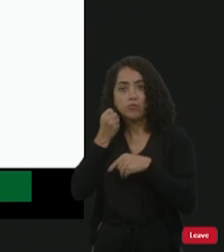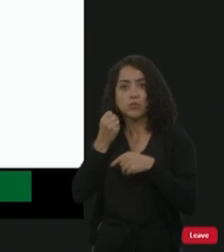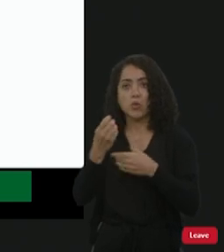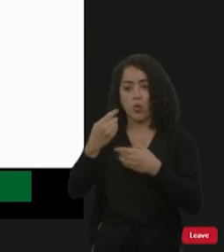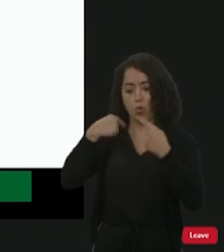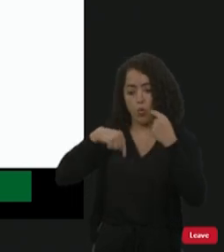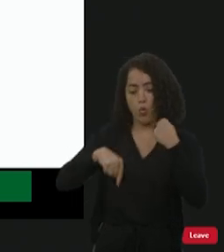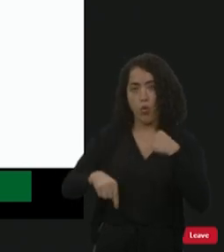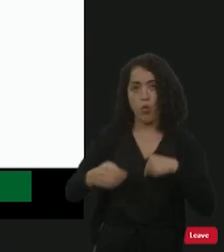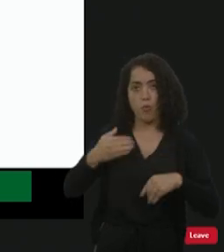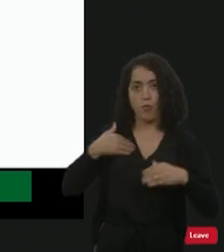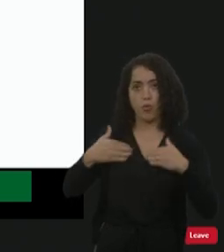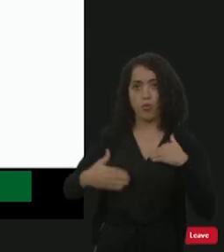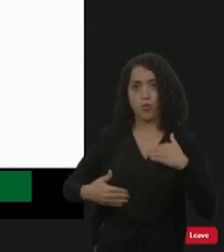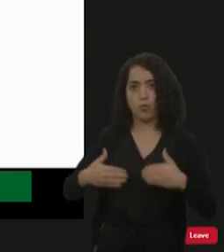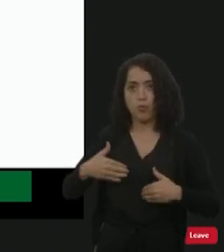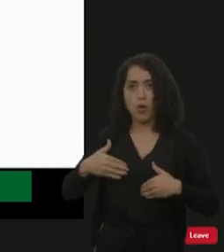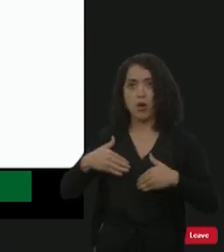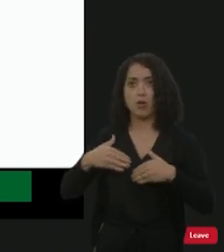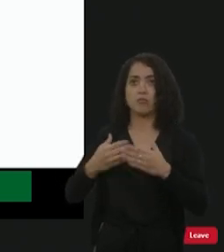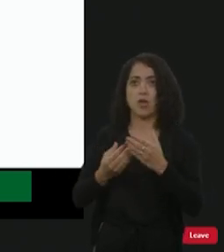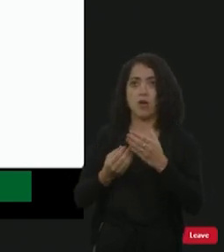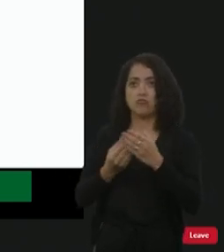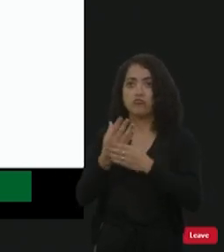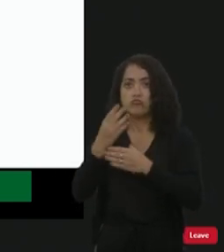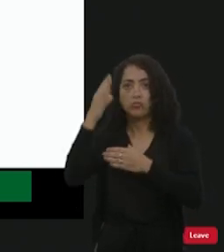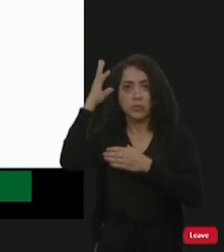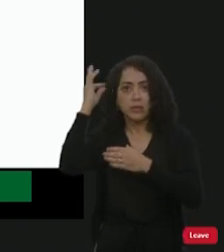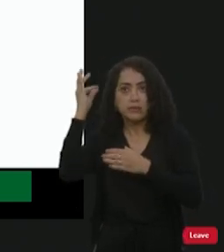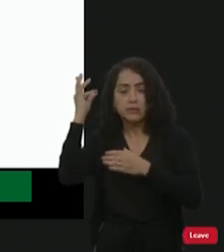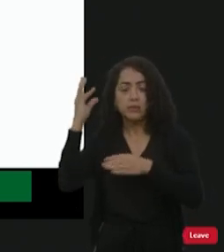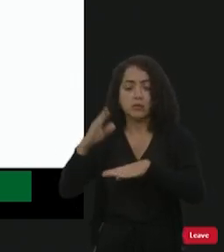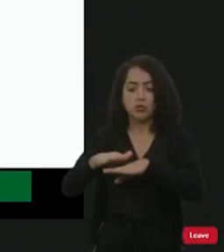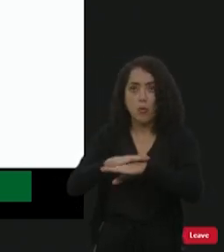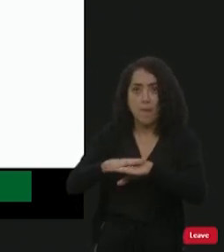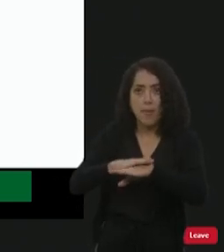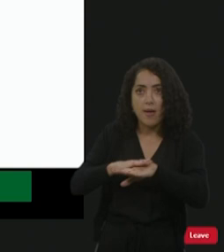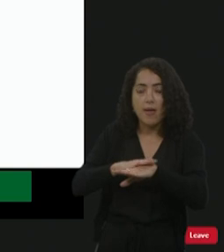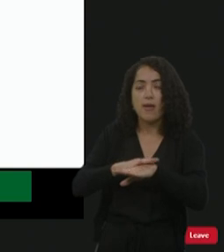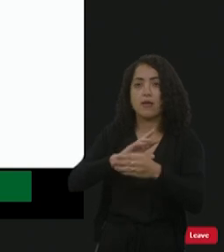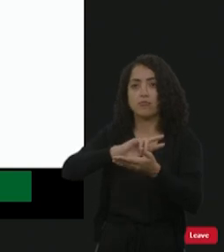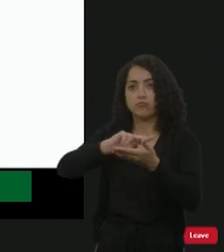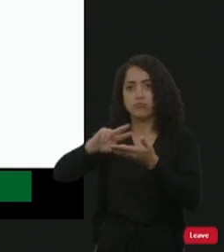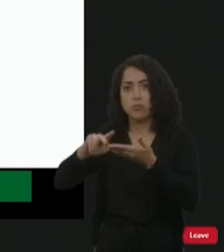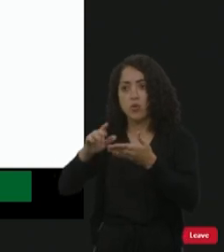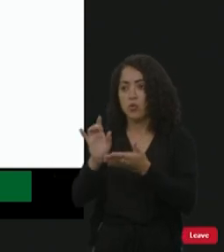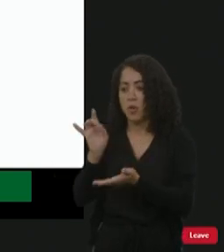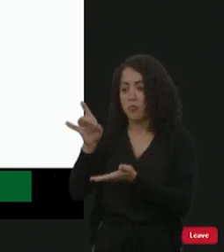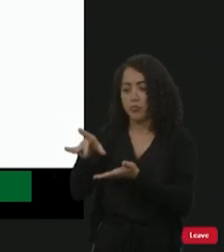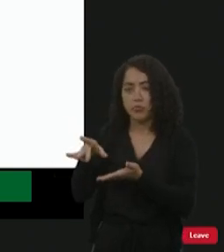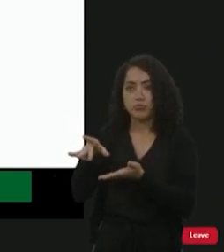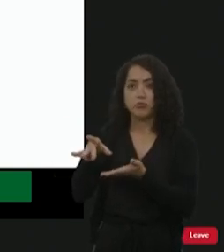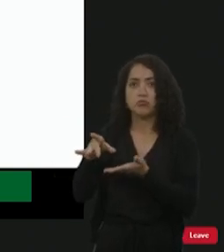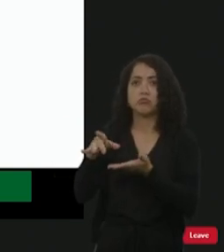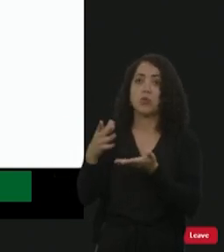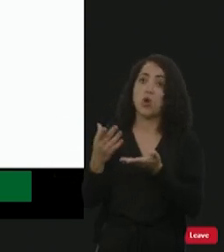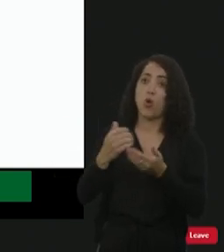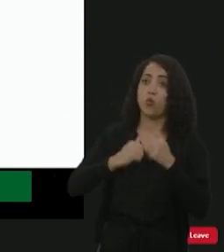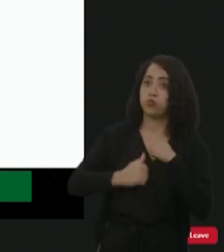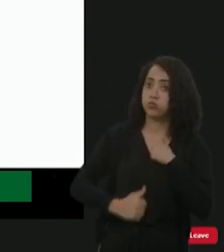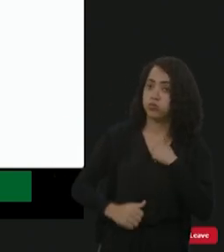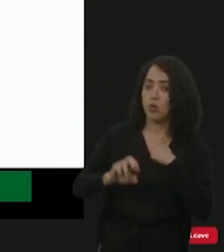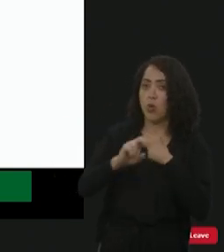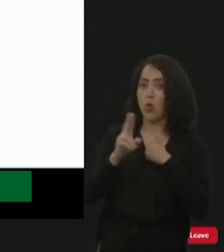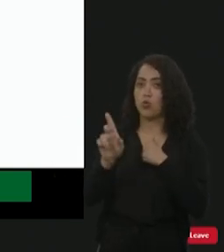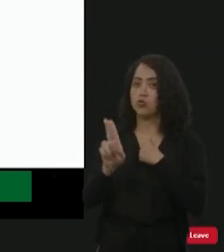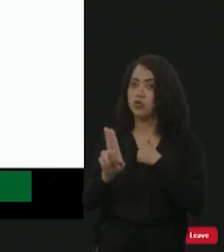meu corpo, para formar tecido, cabelo, pele... E outra parte, que não me interessa, eu vou excretar, seja através das fezes ou da urina. Então, é